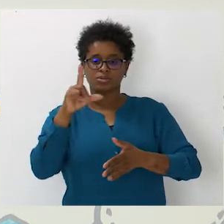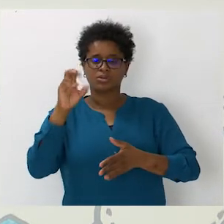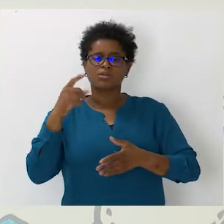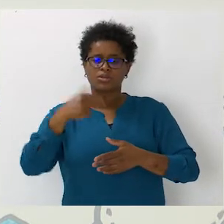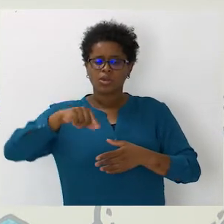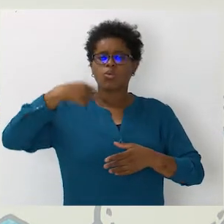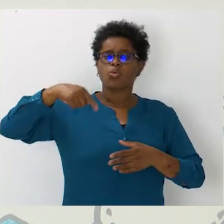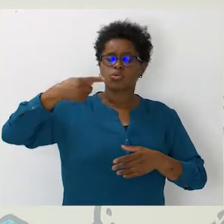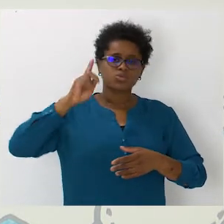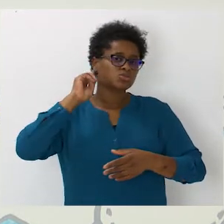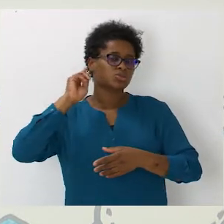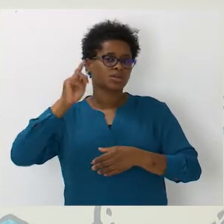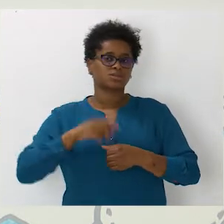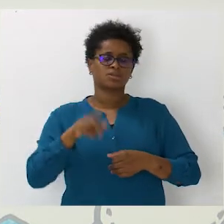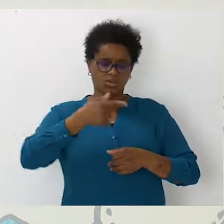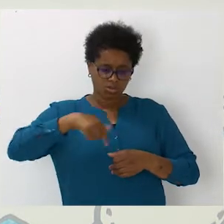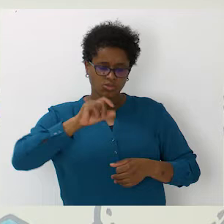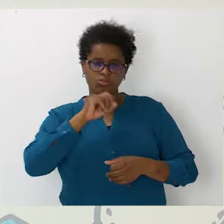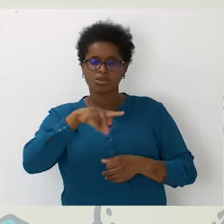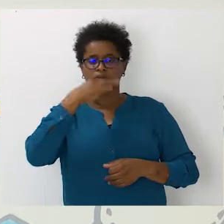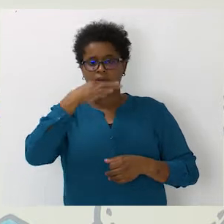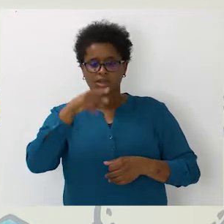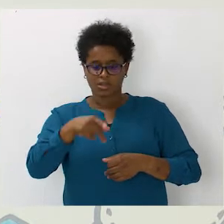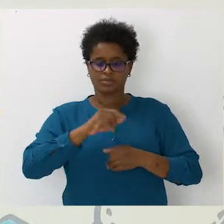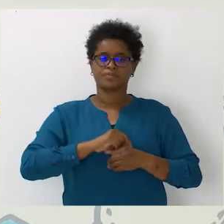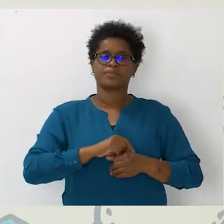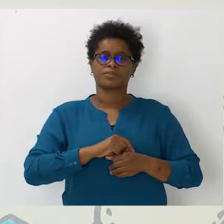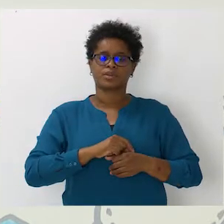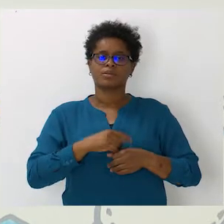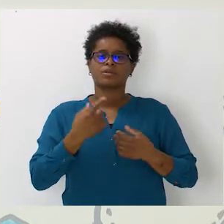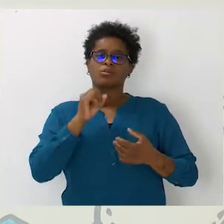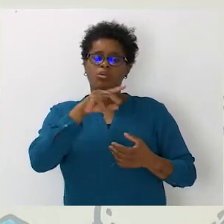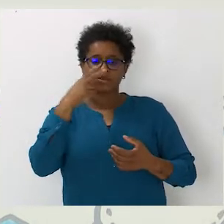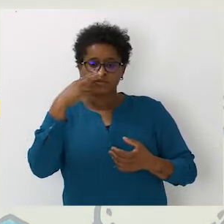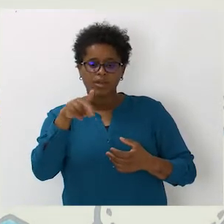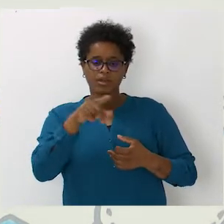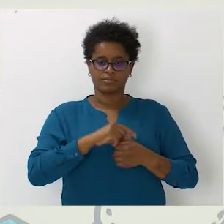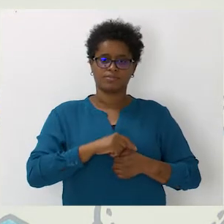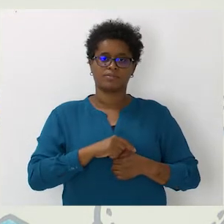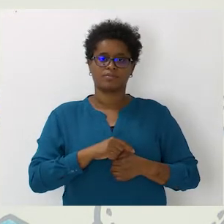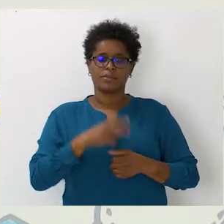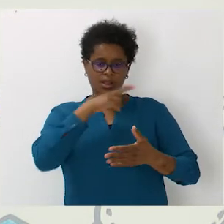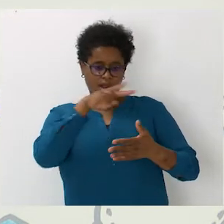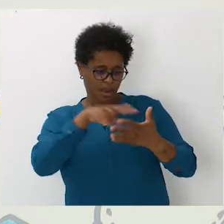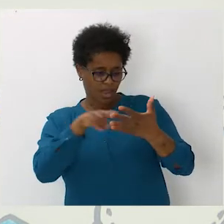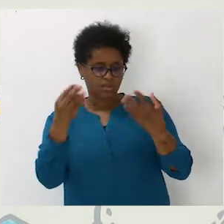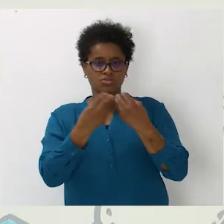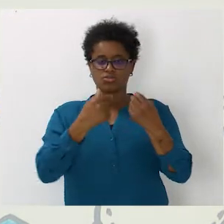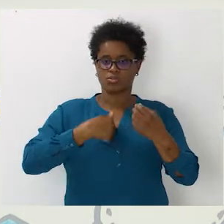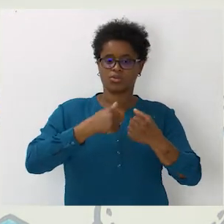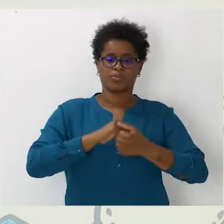outras importâncias que podemos anunciar ali. Como podem observar, leia comigo.